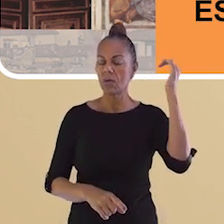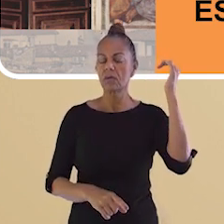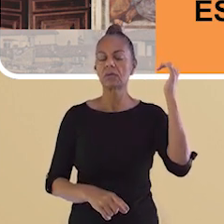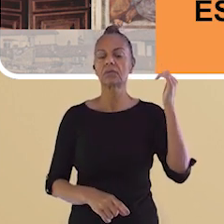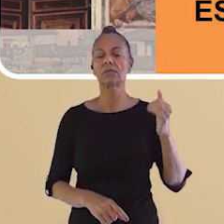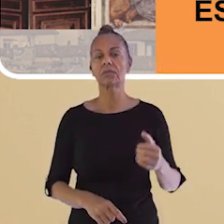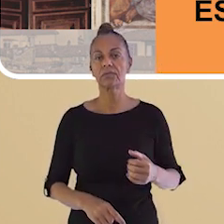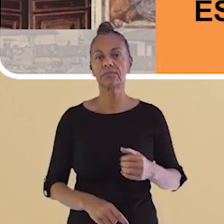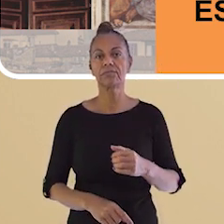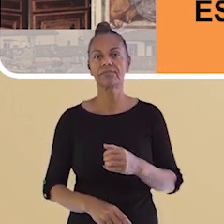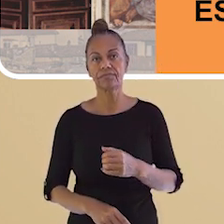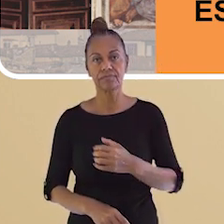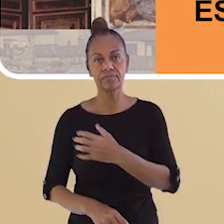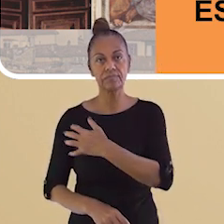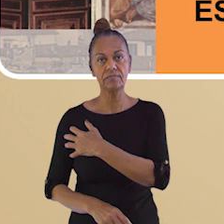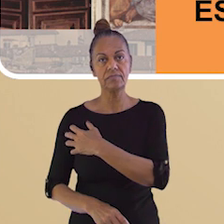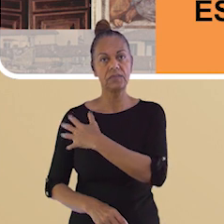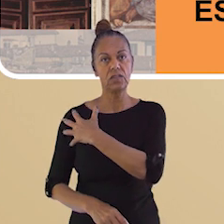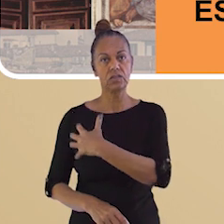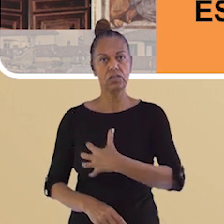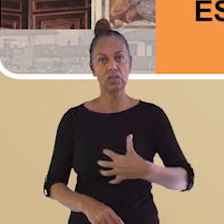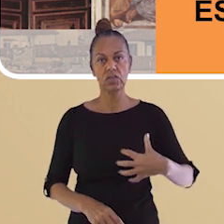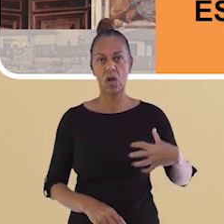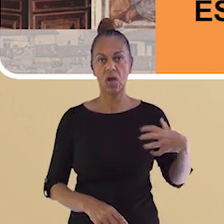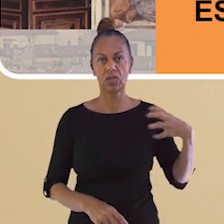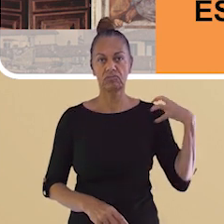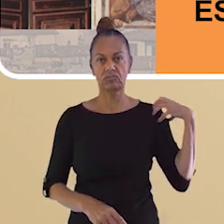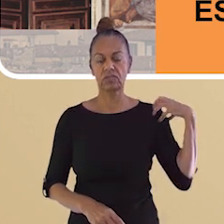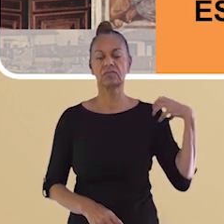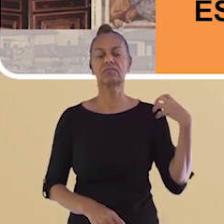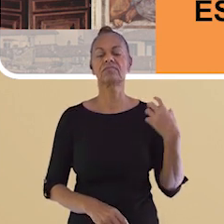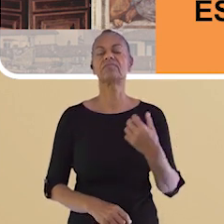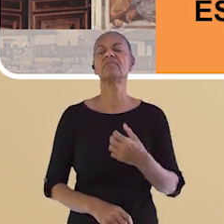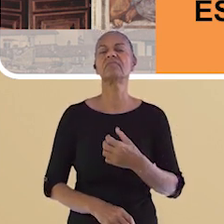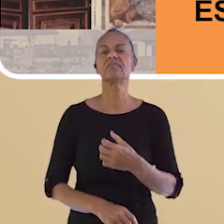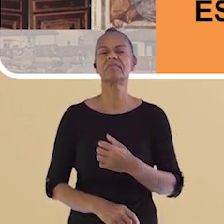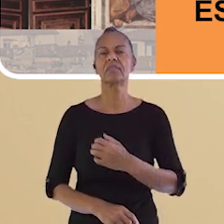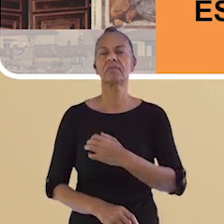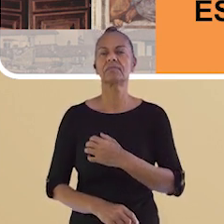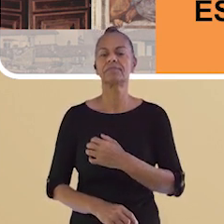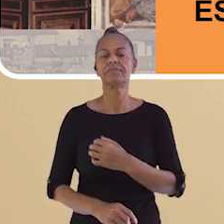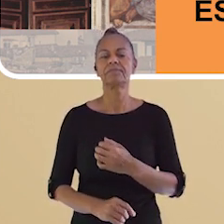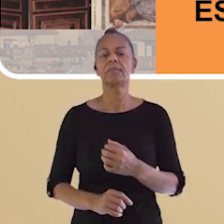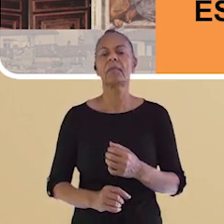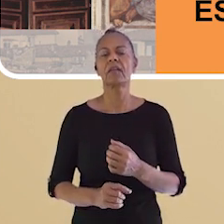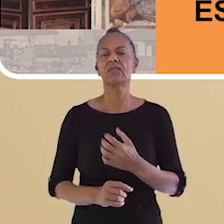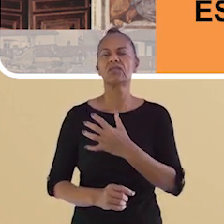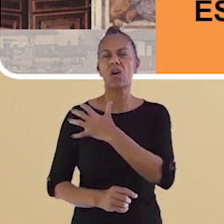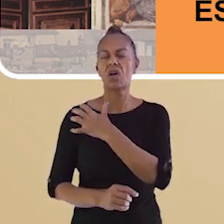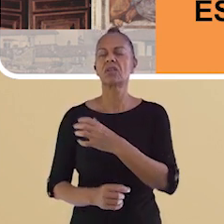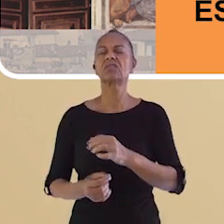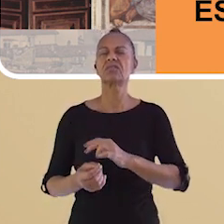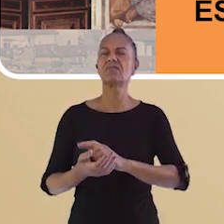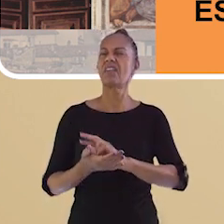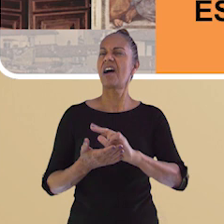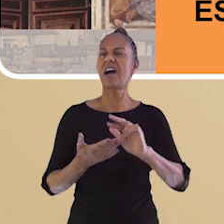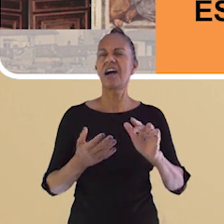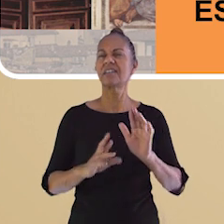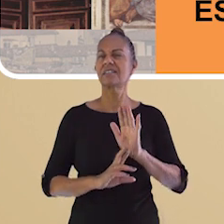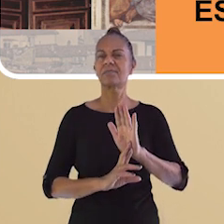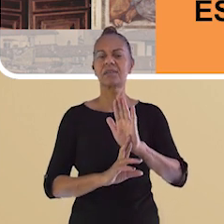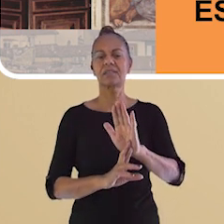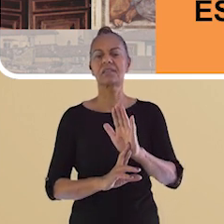famosos filósofos, representados como Sócrates, Epicuro, Heráclito, Pitágoras, Diógenes,